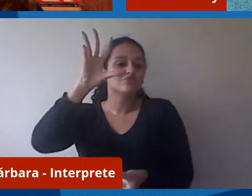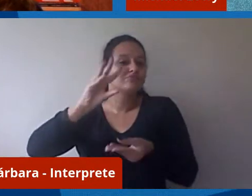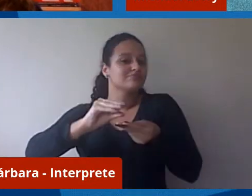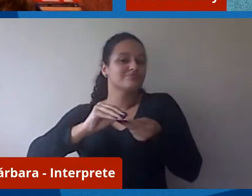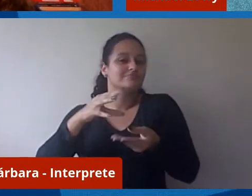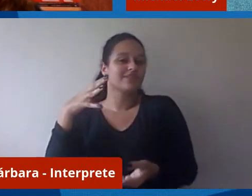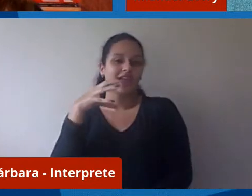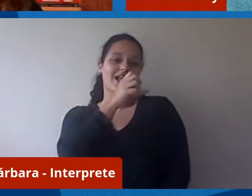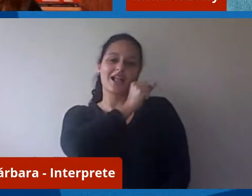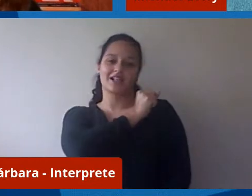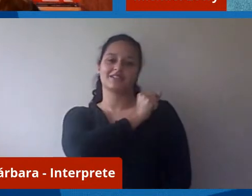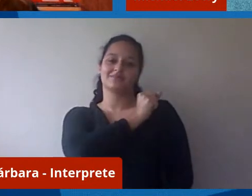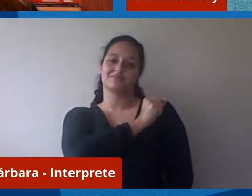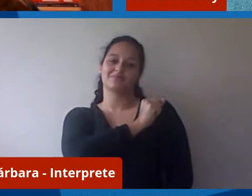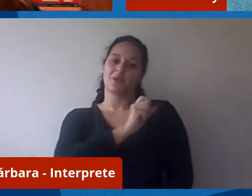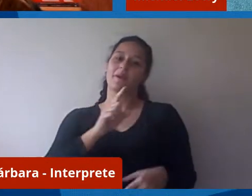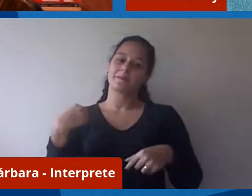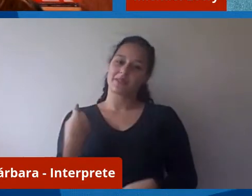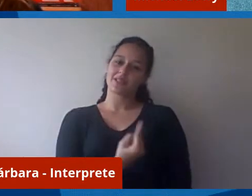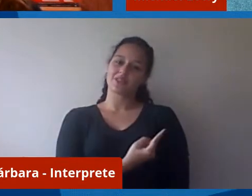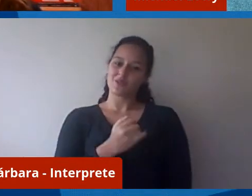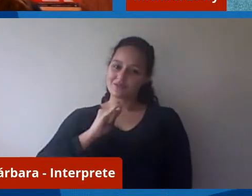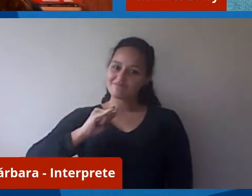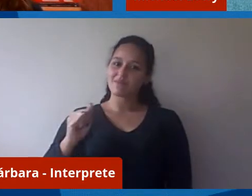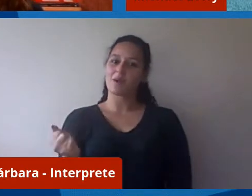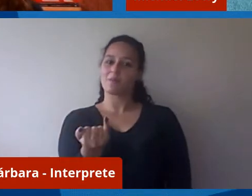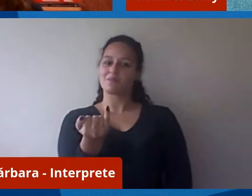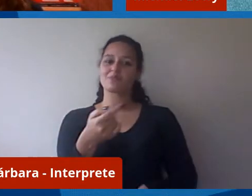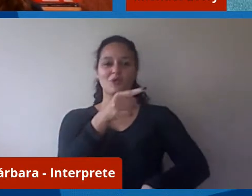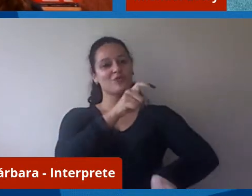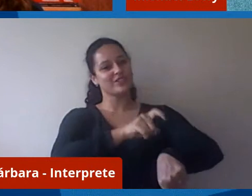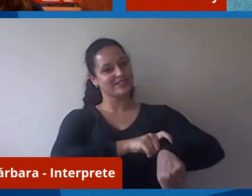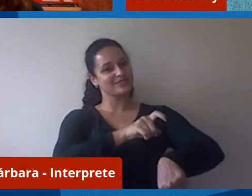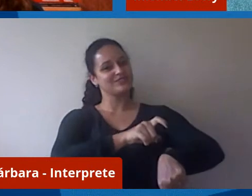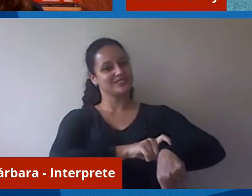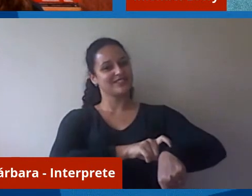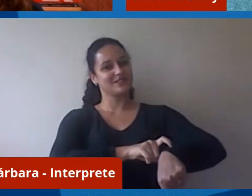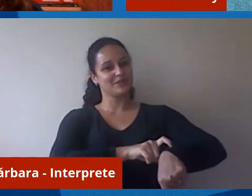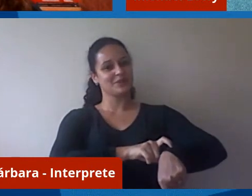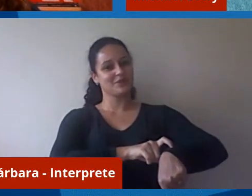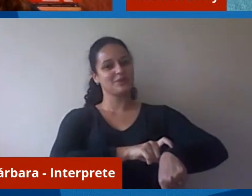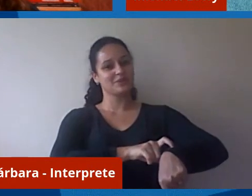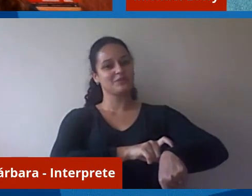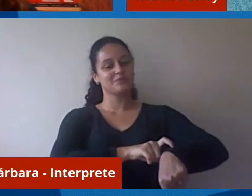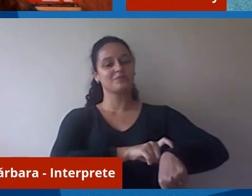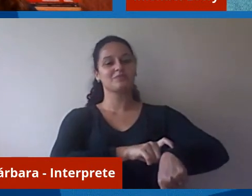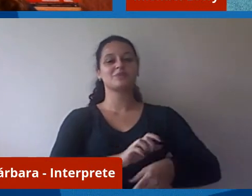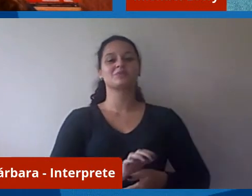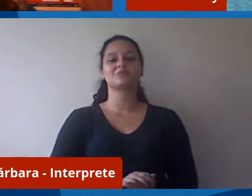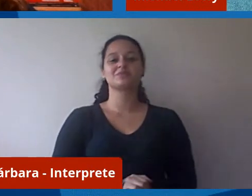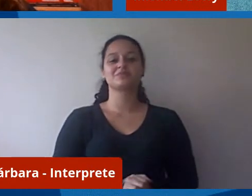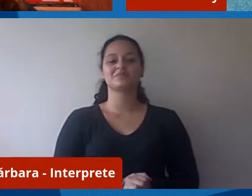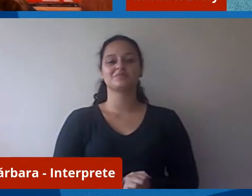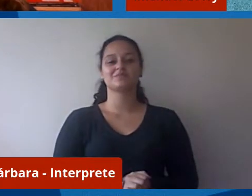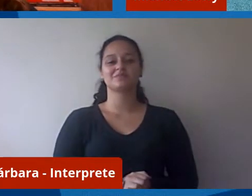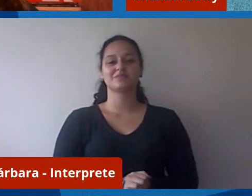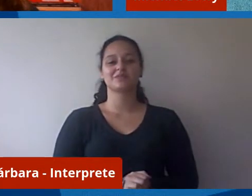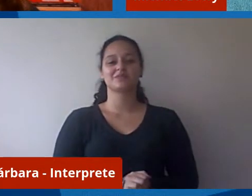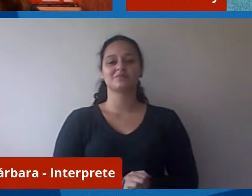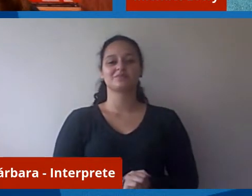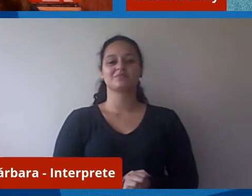gente possa, de fato, aproveitar o nosso tempo em ouvir essa importante referência para